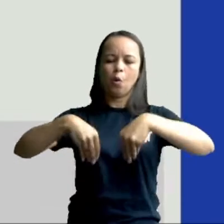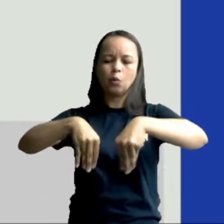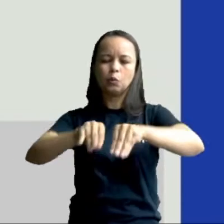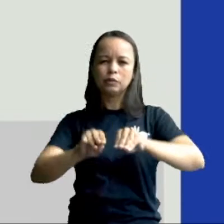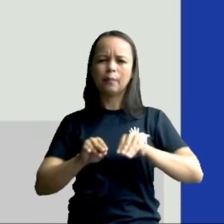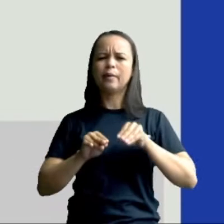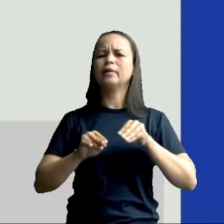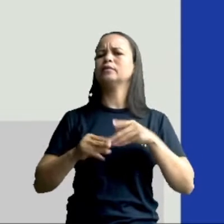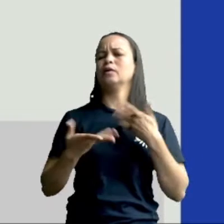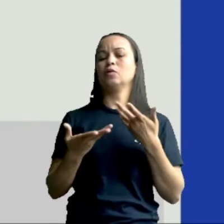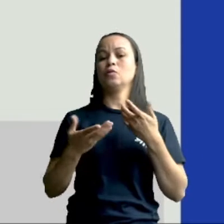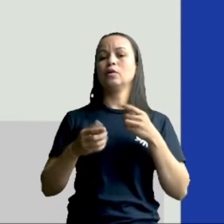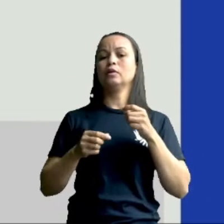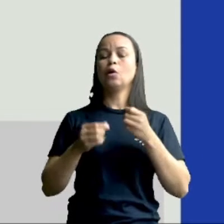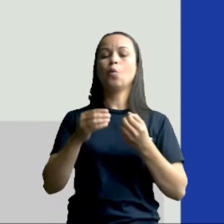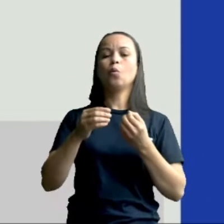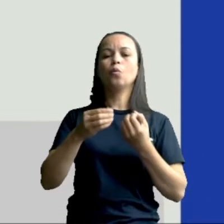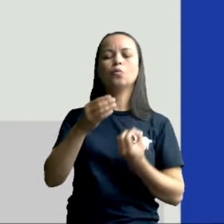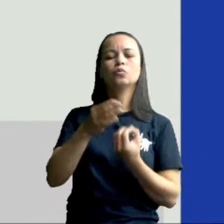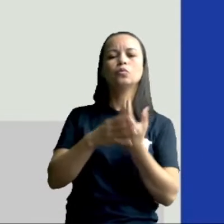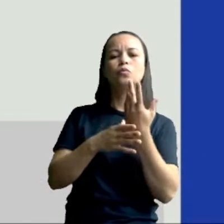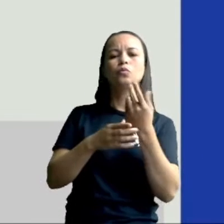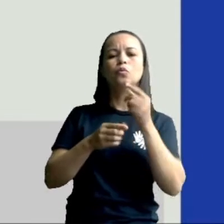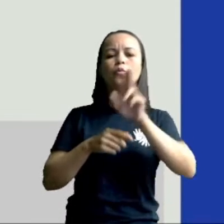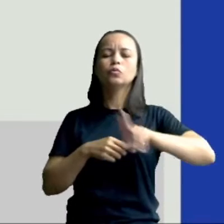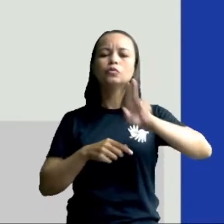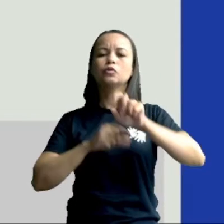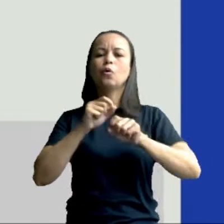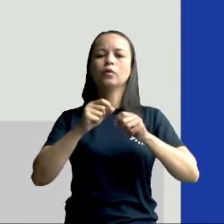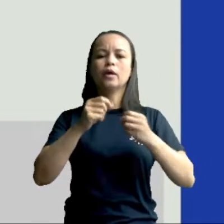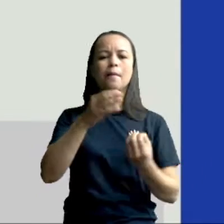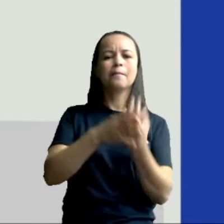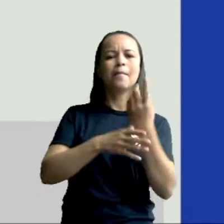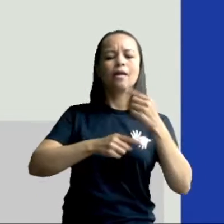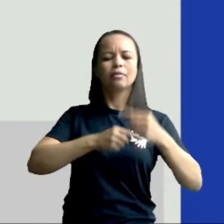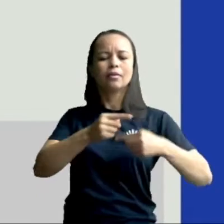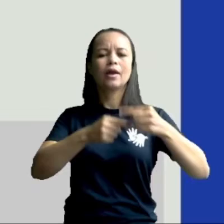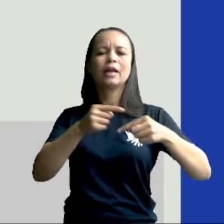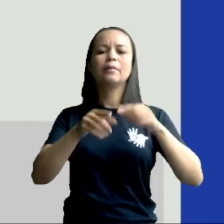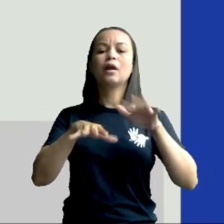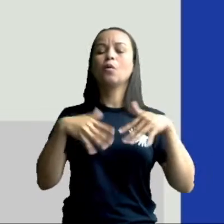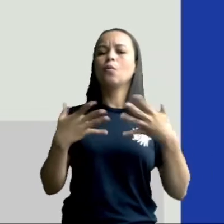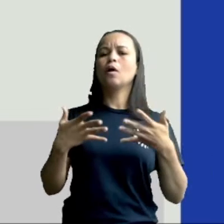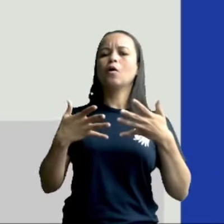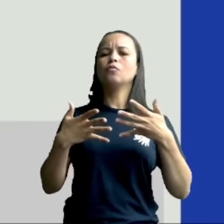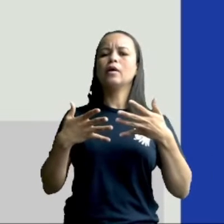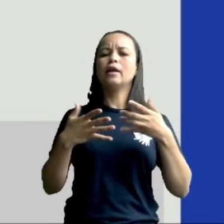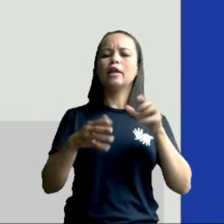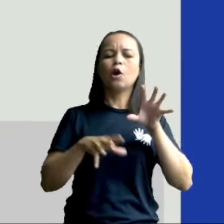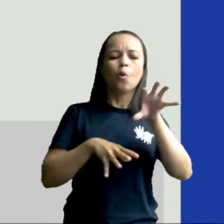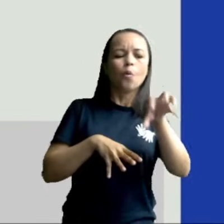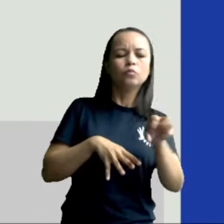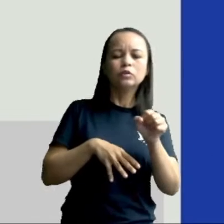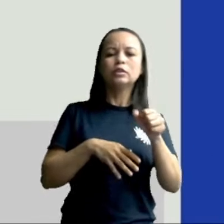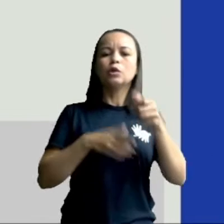qual matéria-prima? E essa matéria-prima veio da onde?